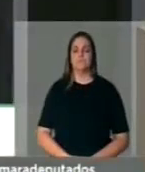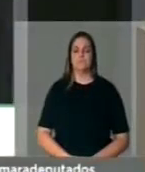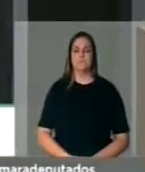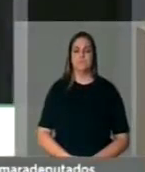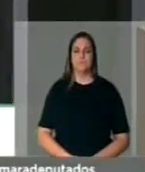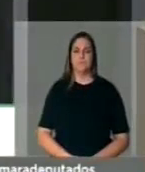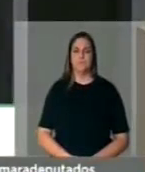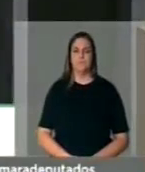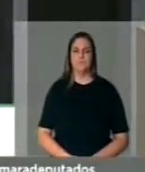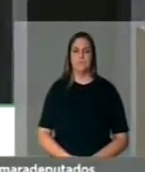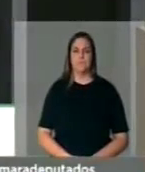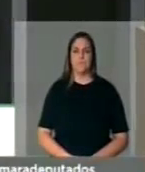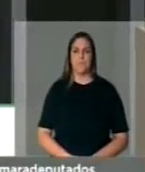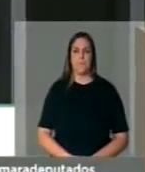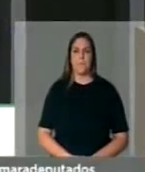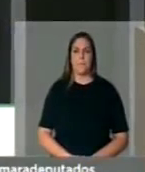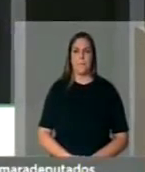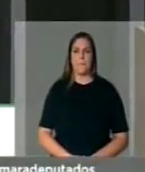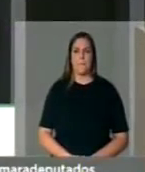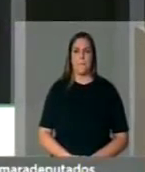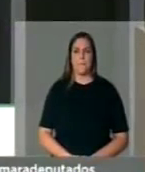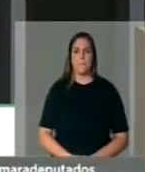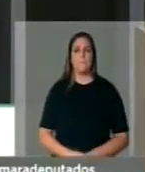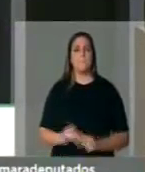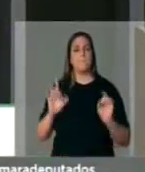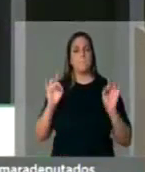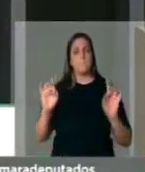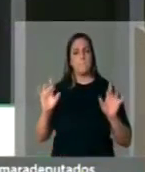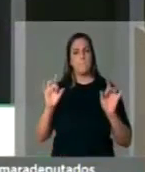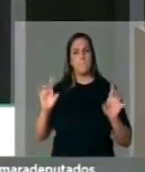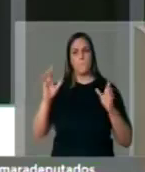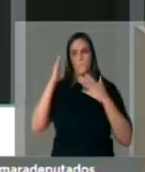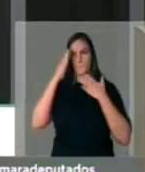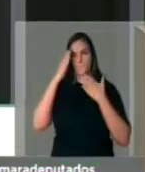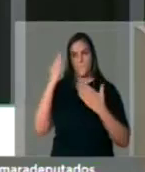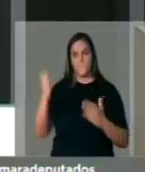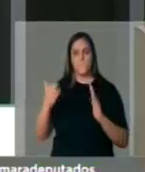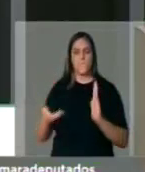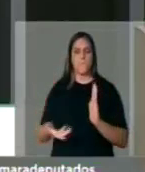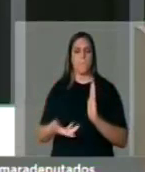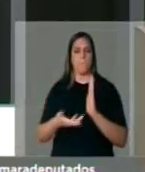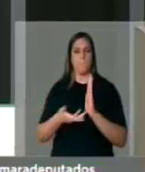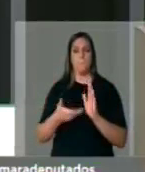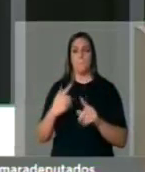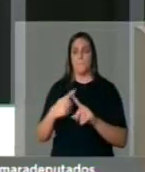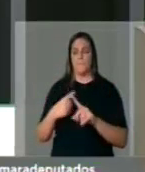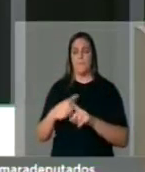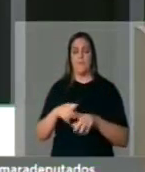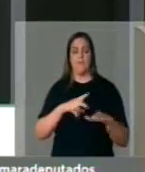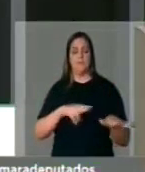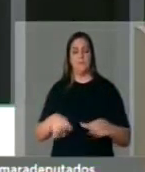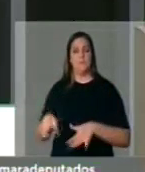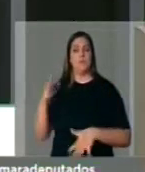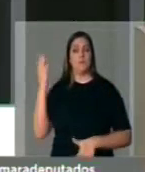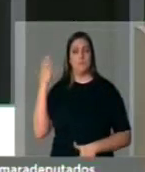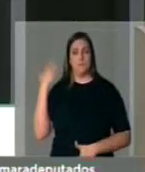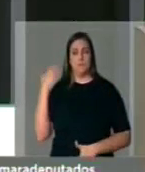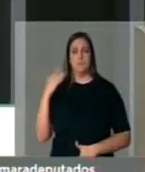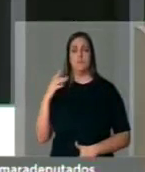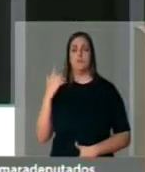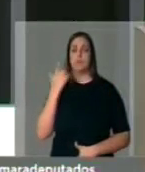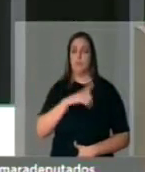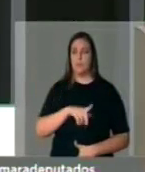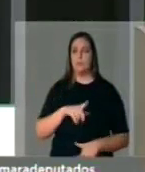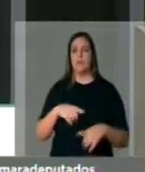um agradecimento especial a essa casa que na semana passada nos proporcionou aqui fazer uma comissão